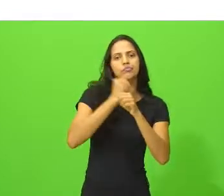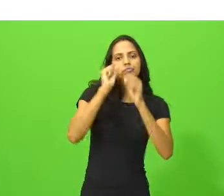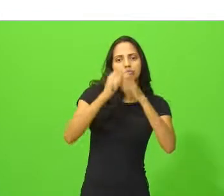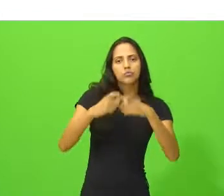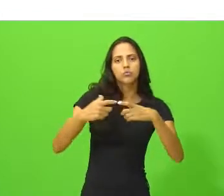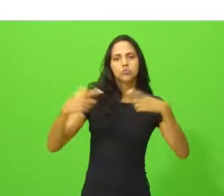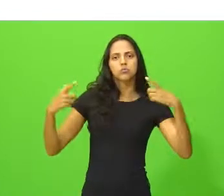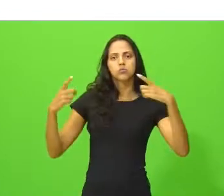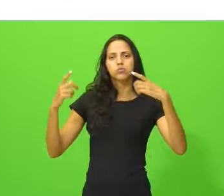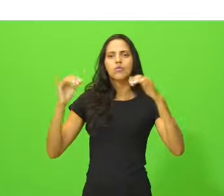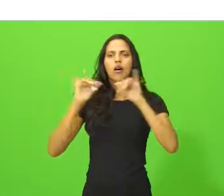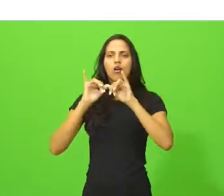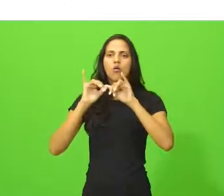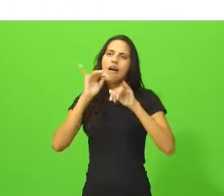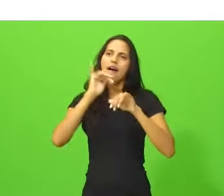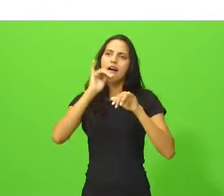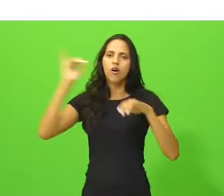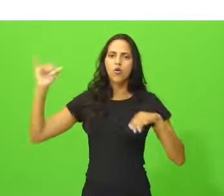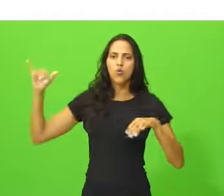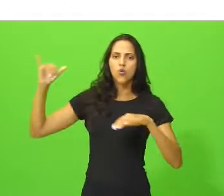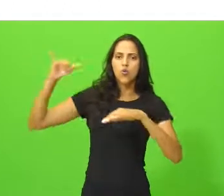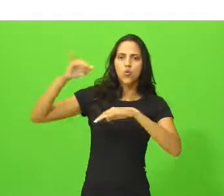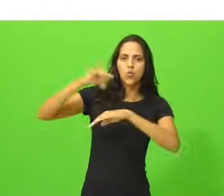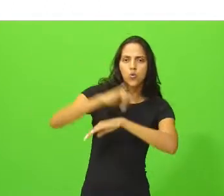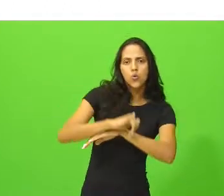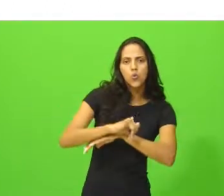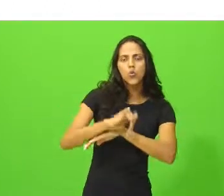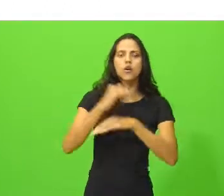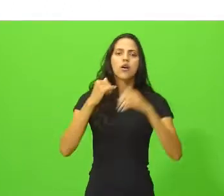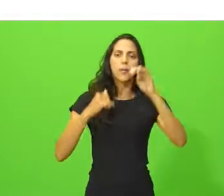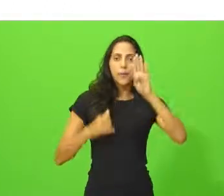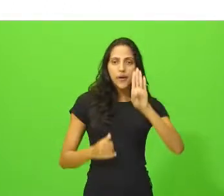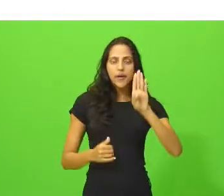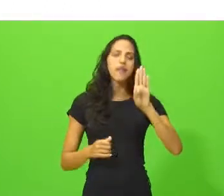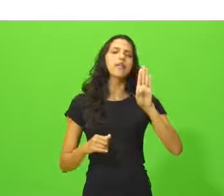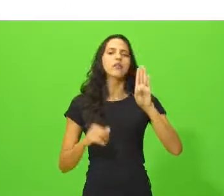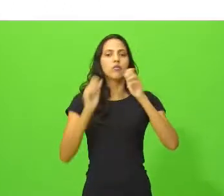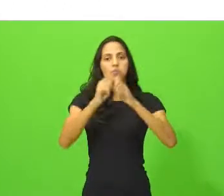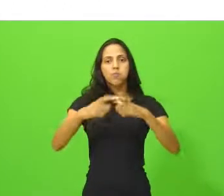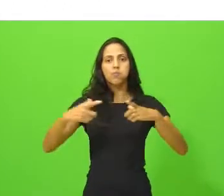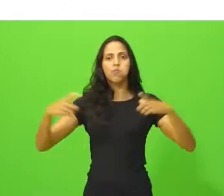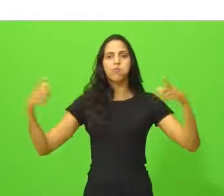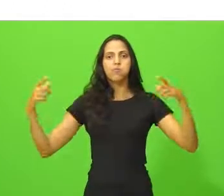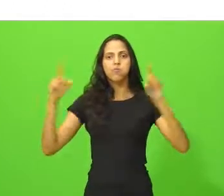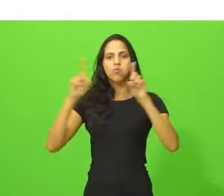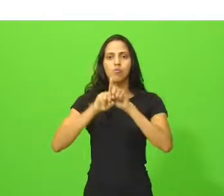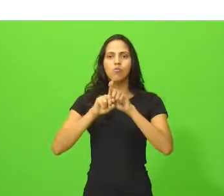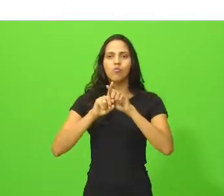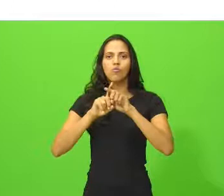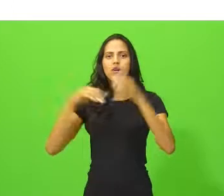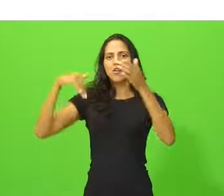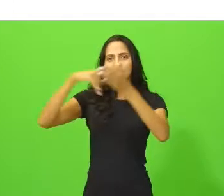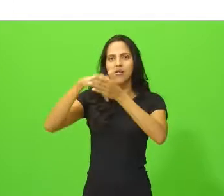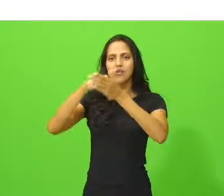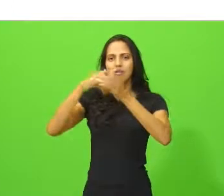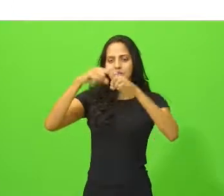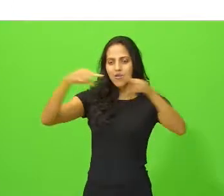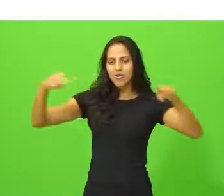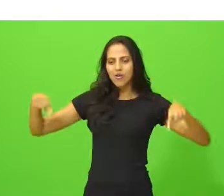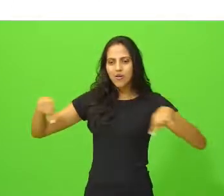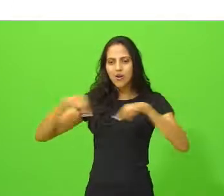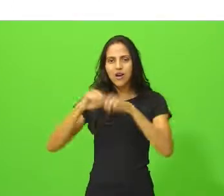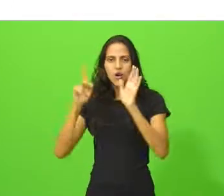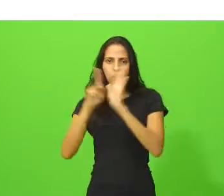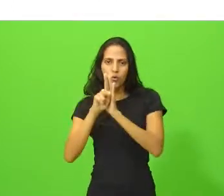de aeroportos nas capitais dos estados. Opção B. Ampliação de estádios de futebol para a realização